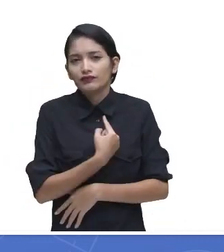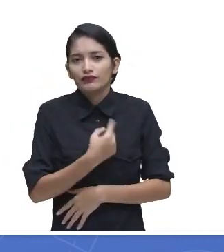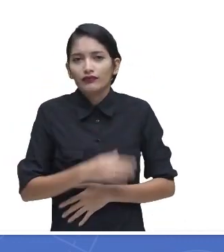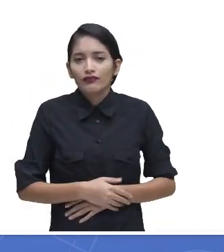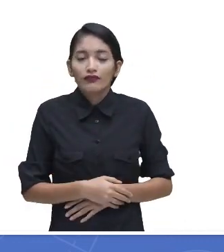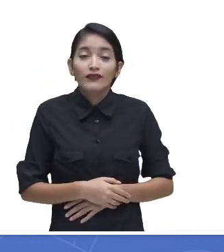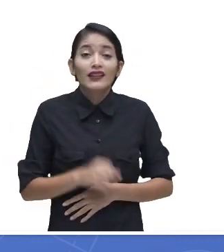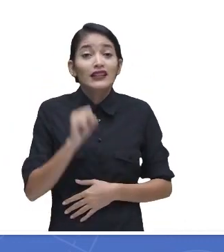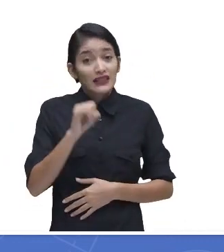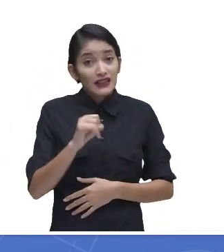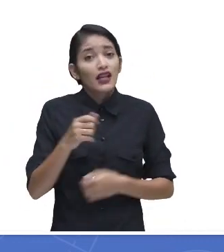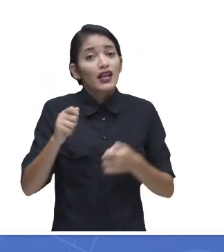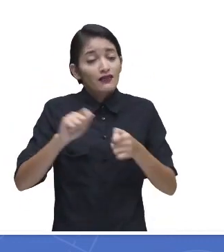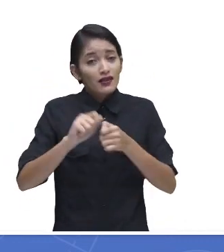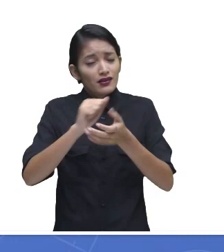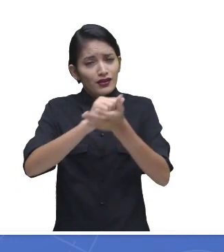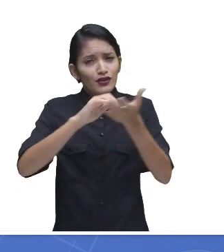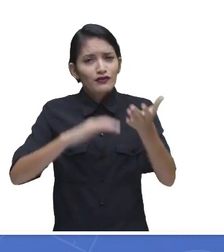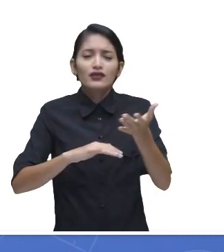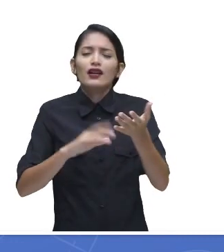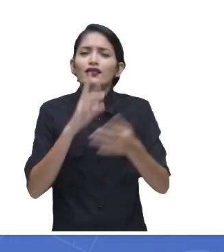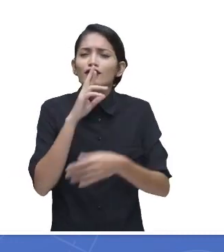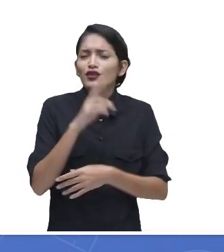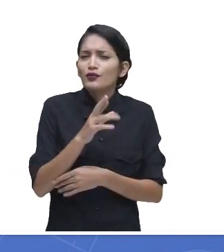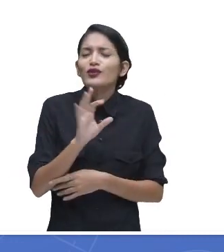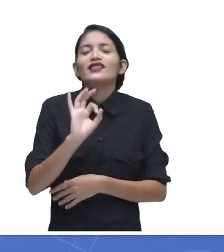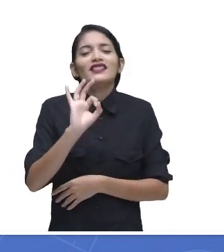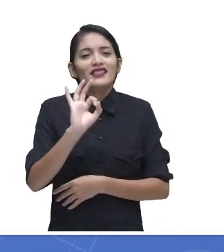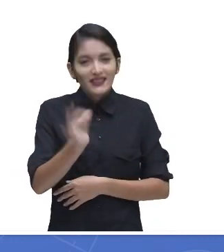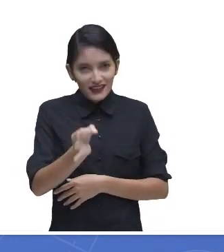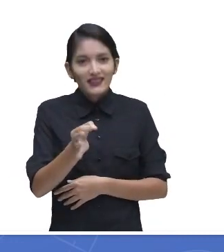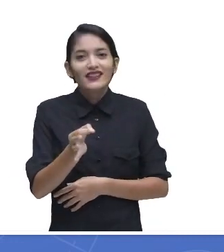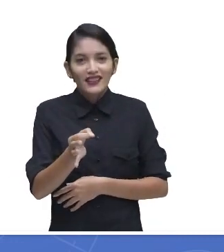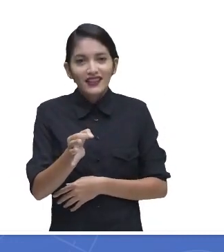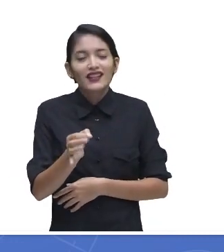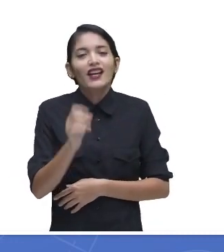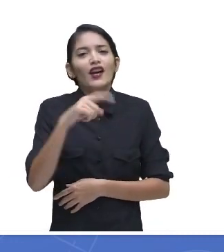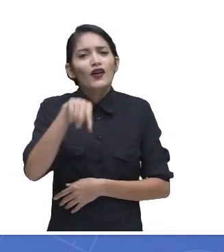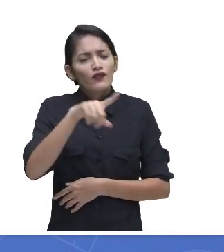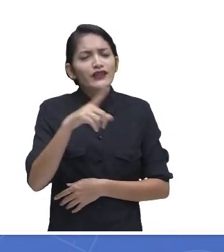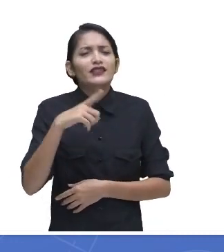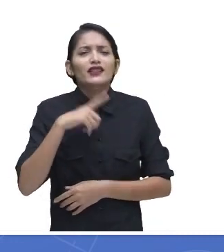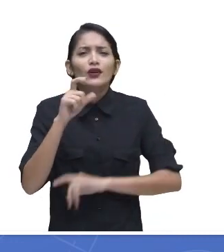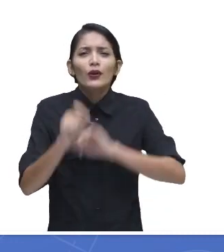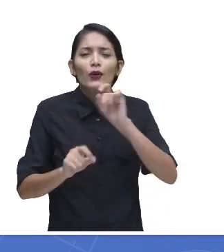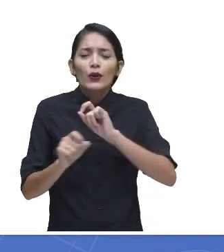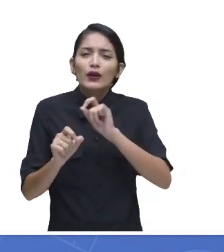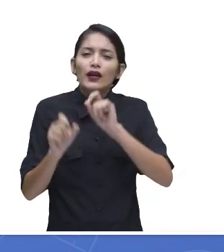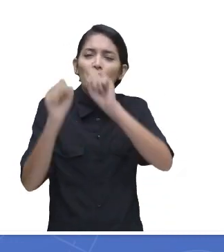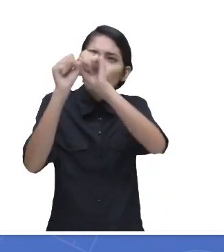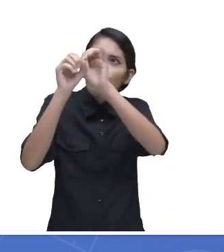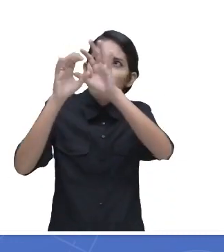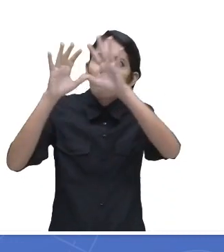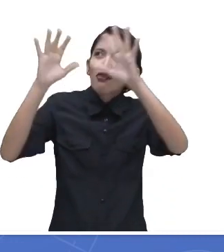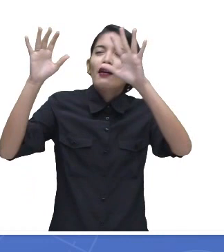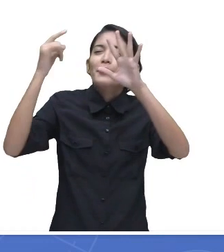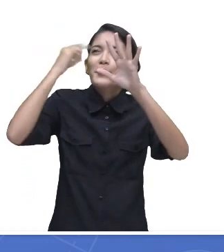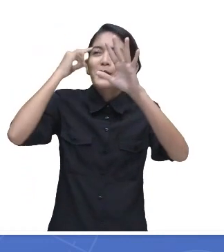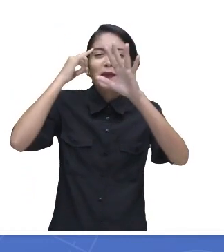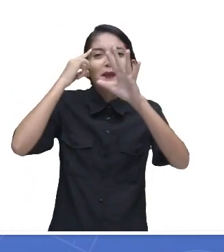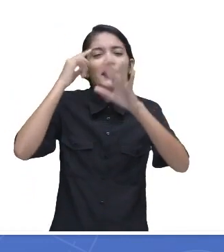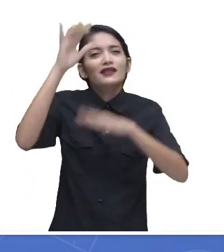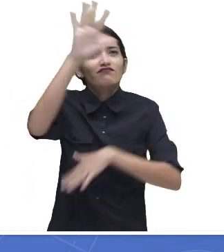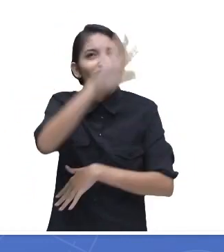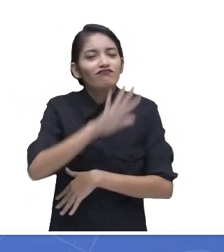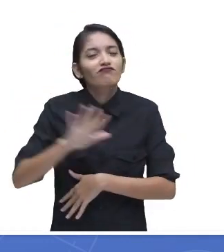fizerem esse exercício e responderem bacana, vocês vão ter uma visão, né, muito mais geral do